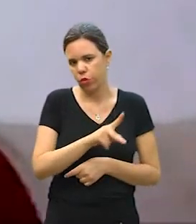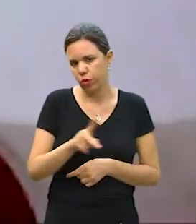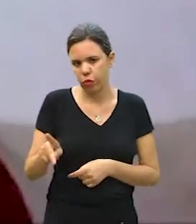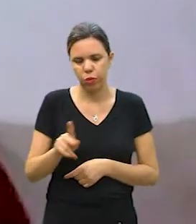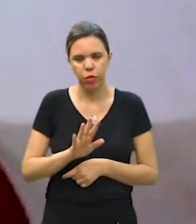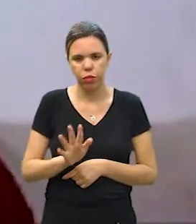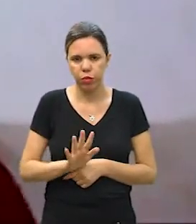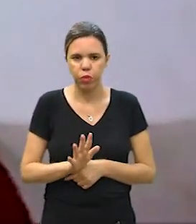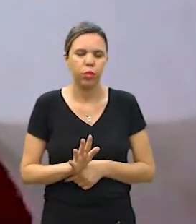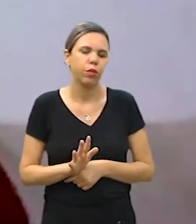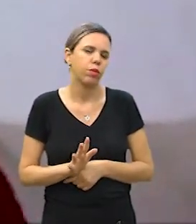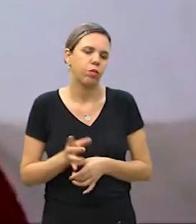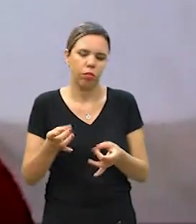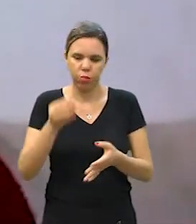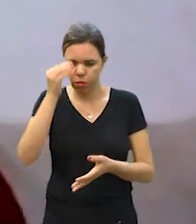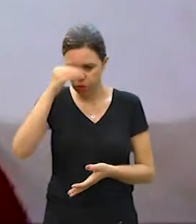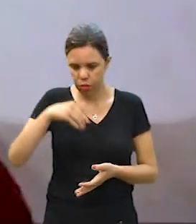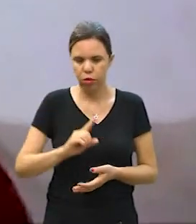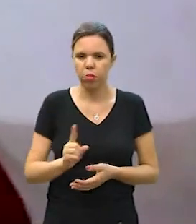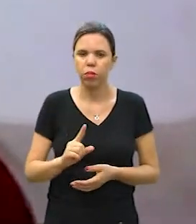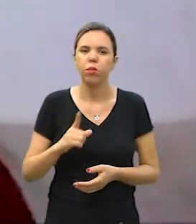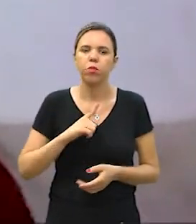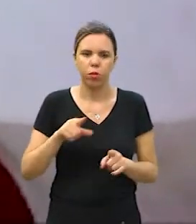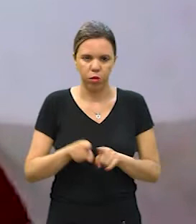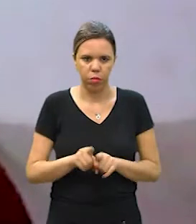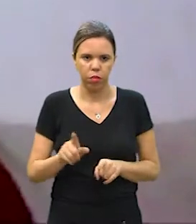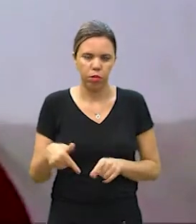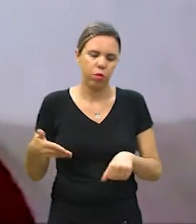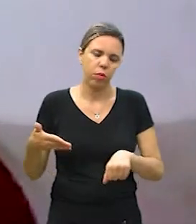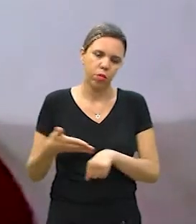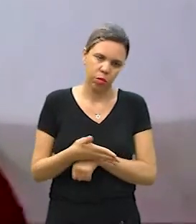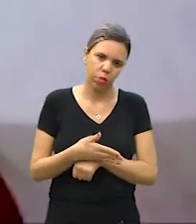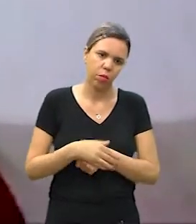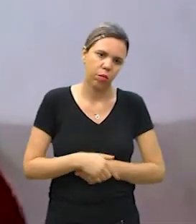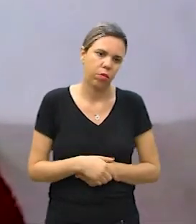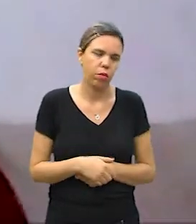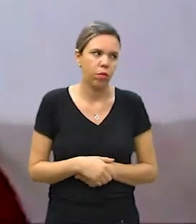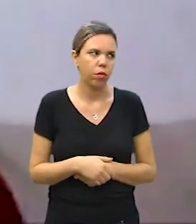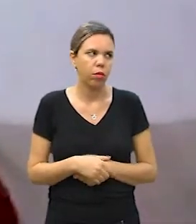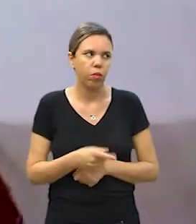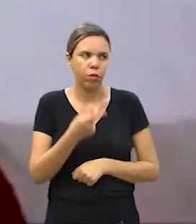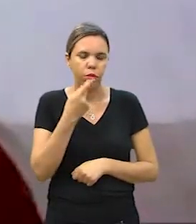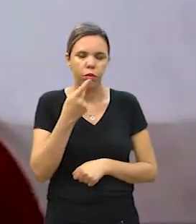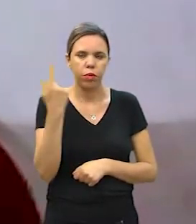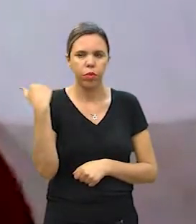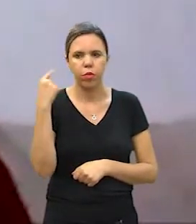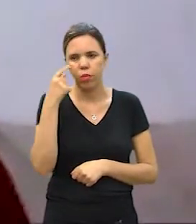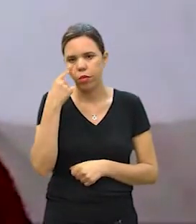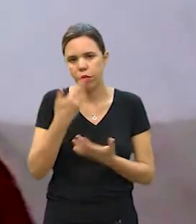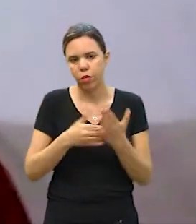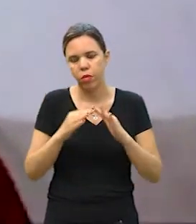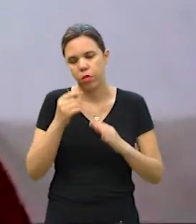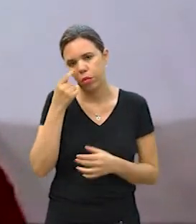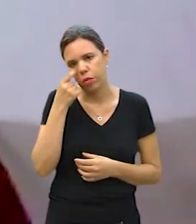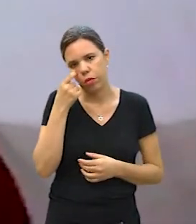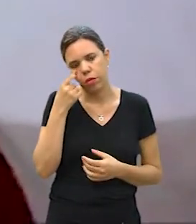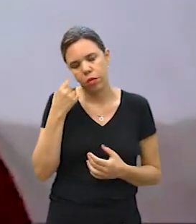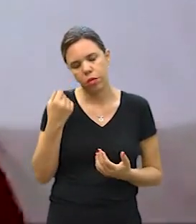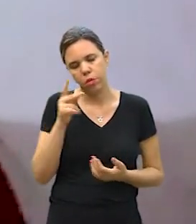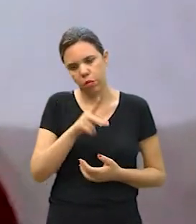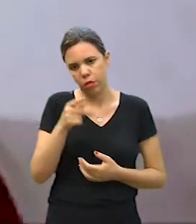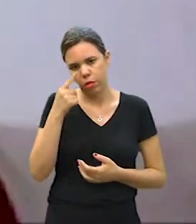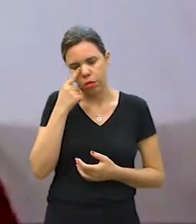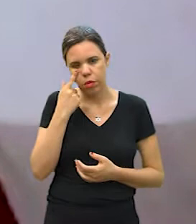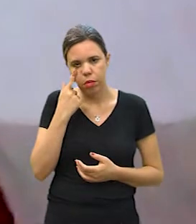professor e professora desistem, e a gente tem isso também, entra, né? A gente estava até comentando outro dia numa escola,